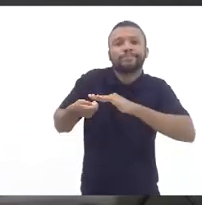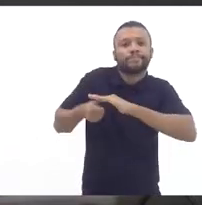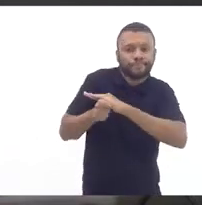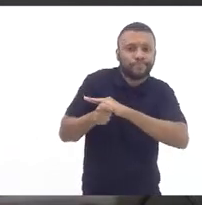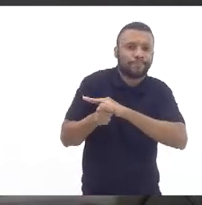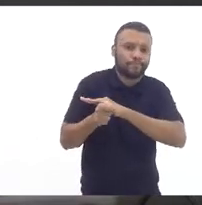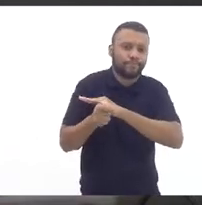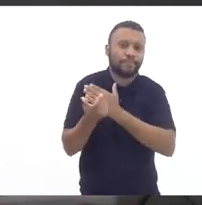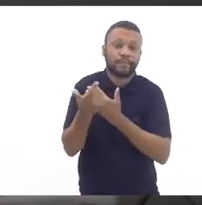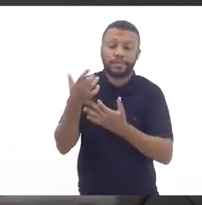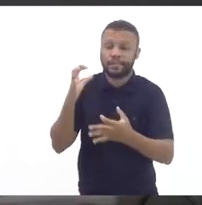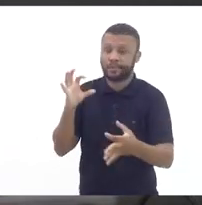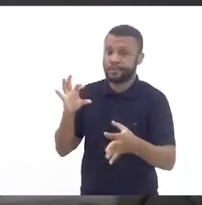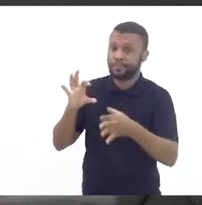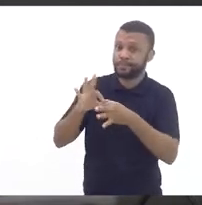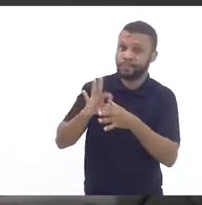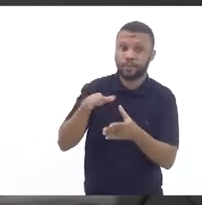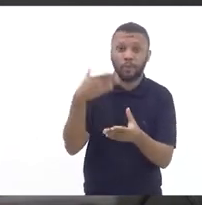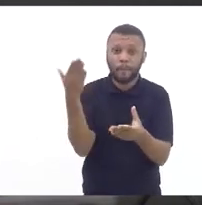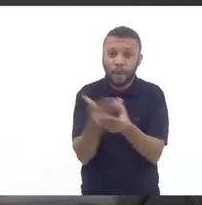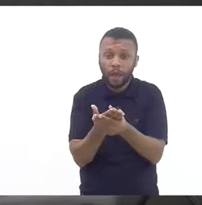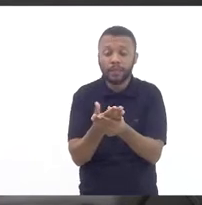no bojo do processo